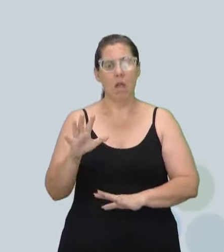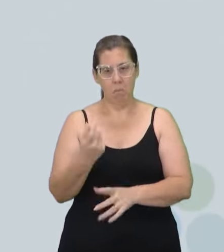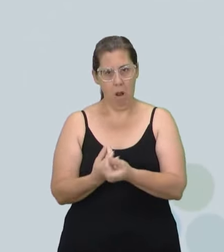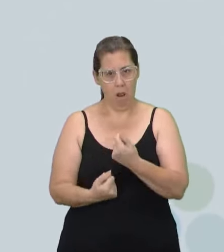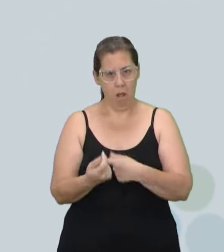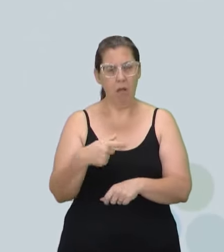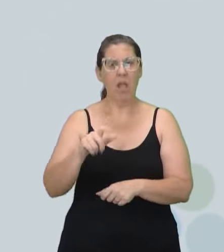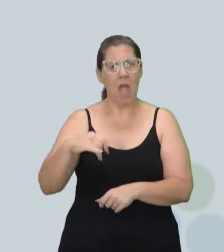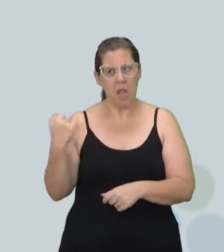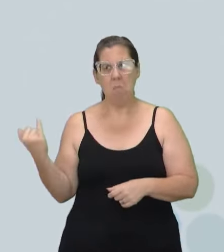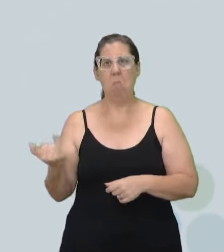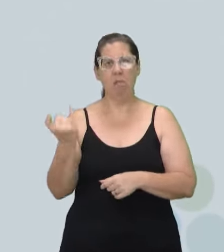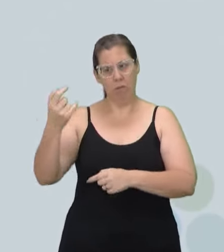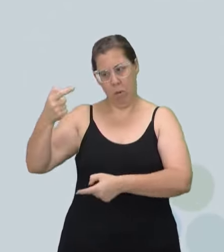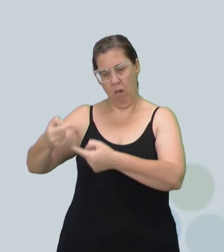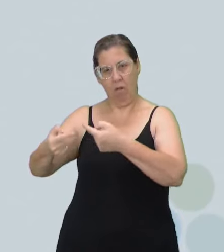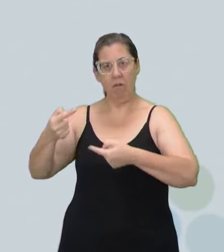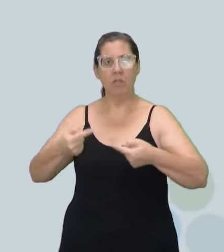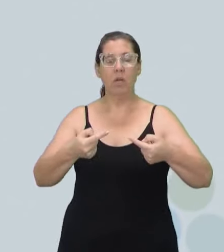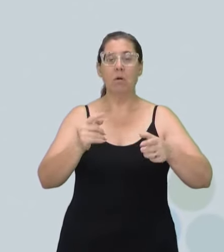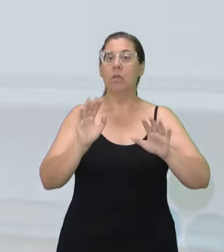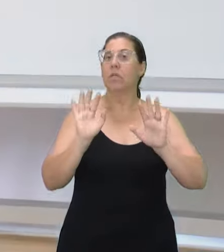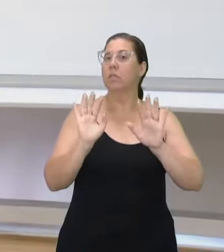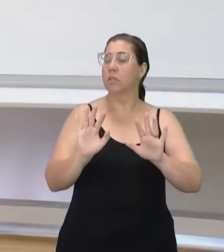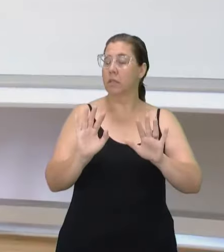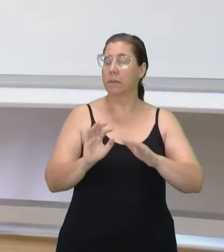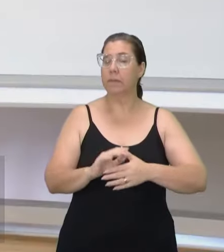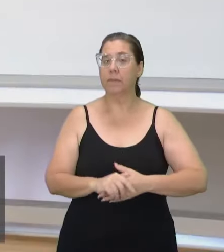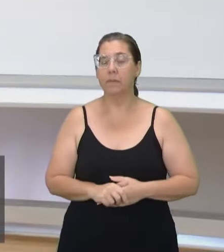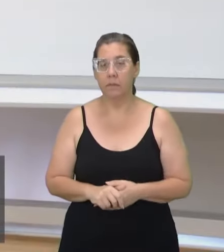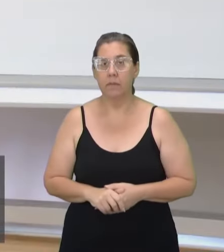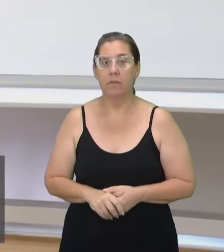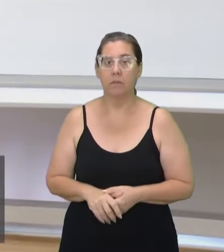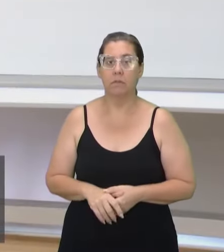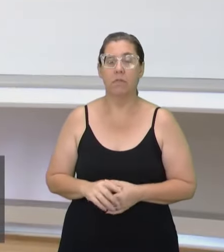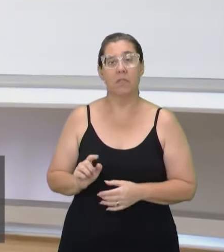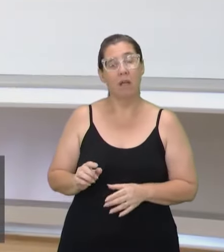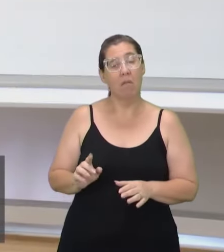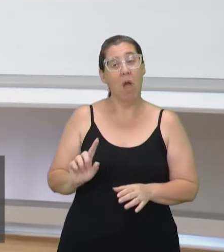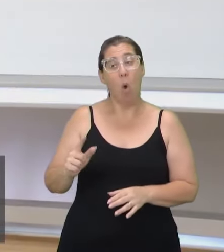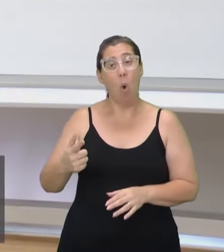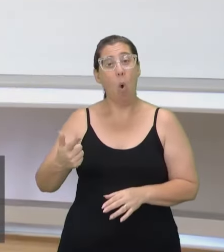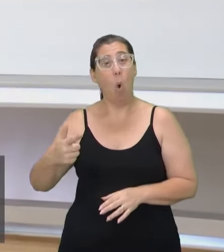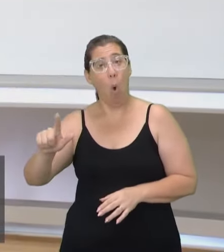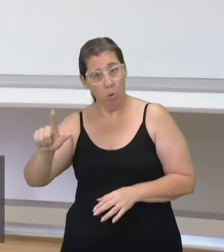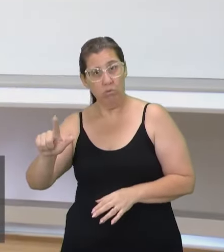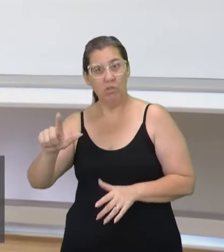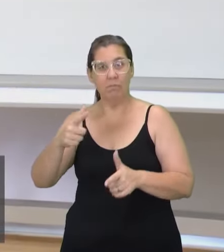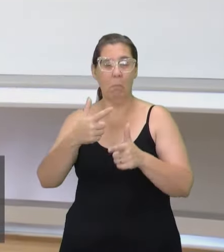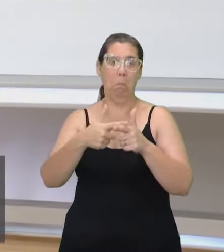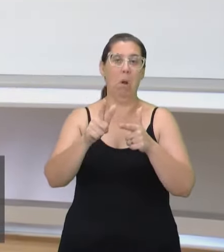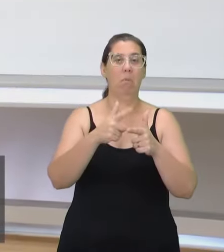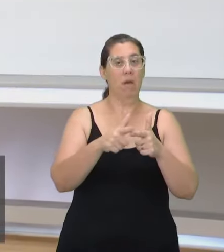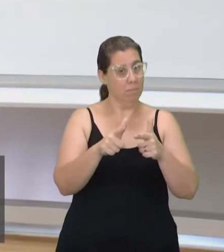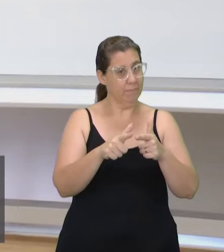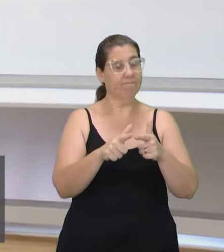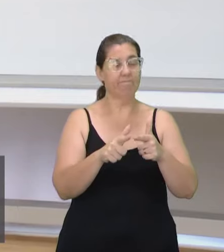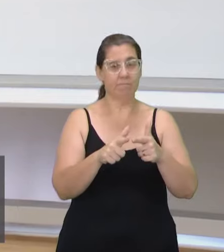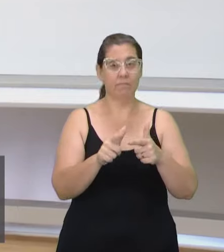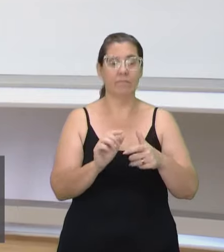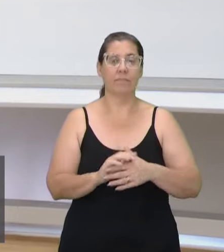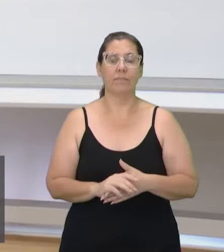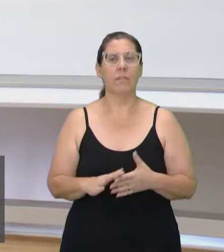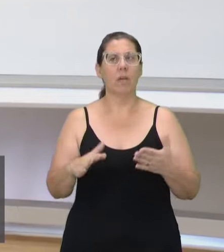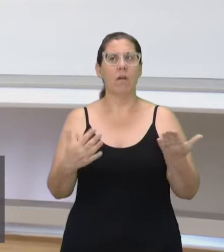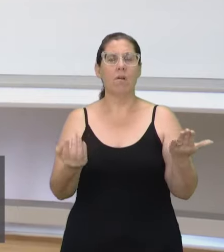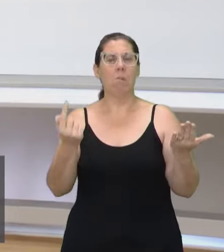importantes para esta discussão. Então, pessoal, olha só, essa é uma outra dimensão do problema, tá bom? Então,